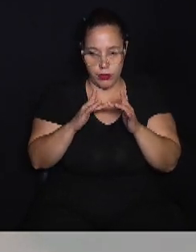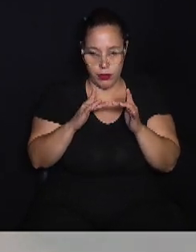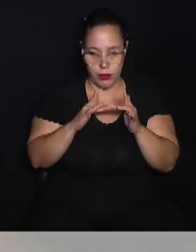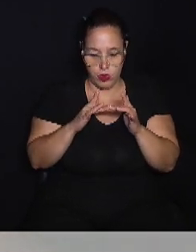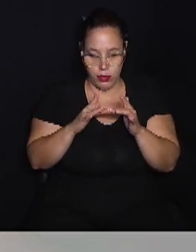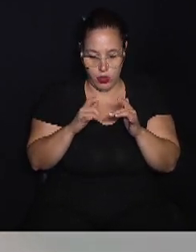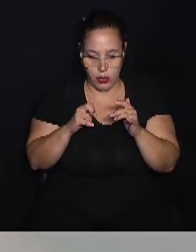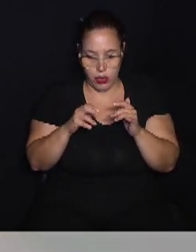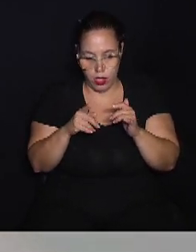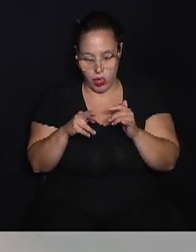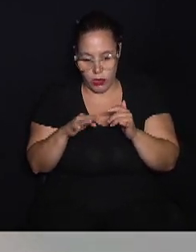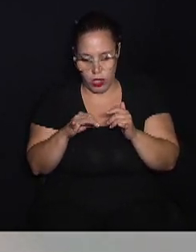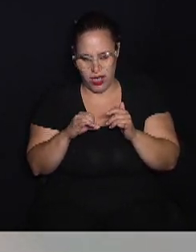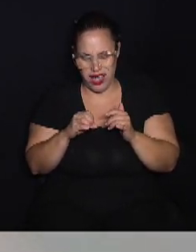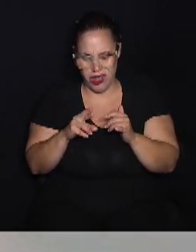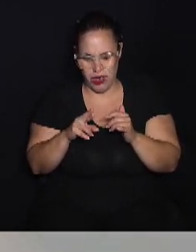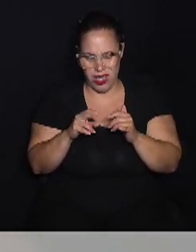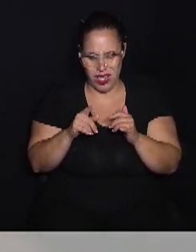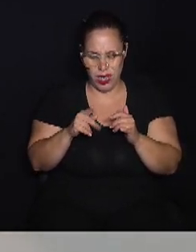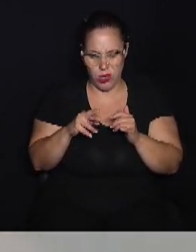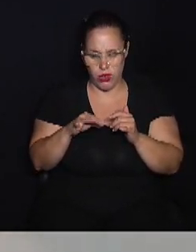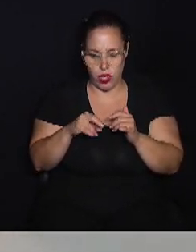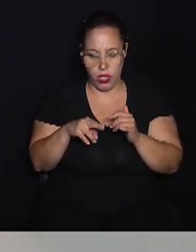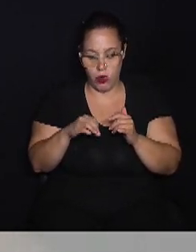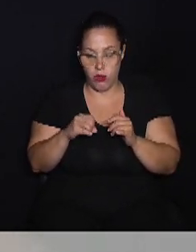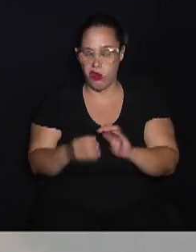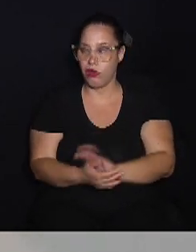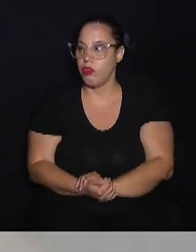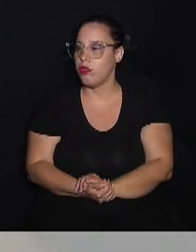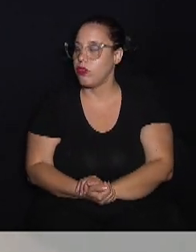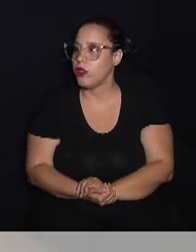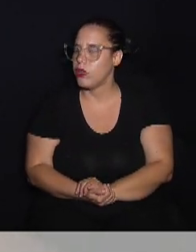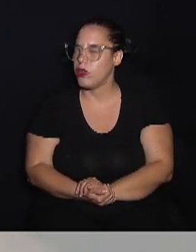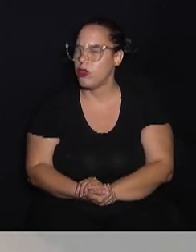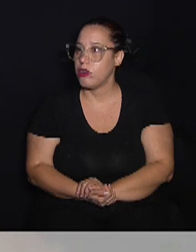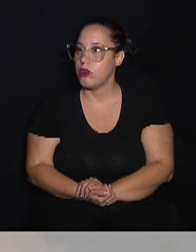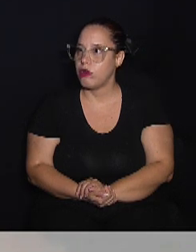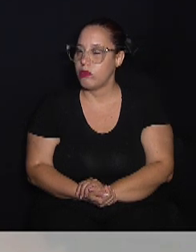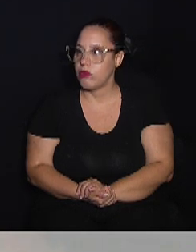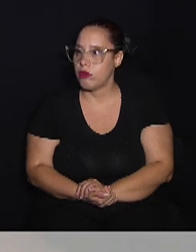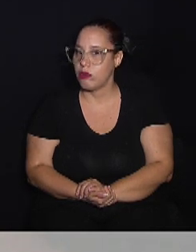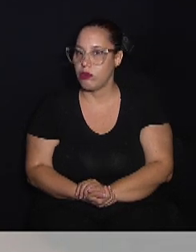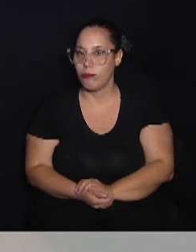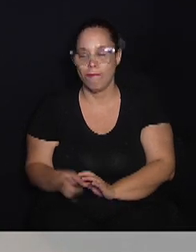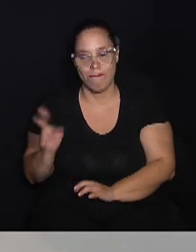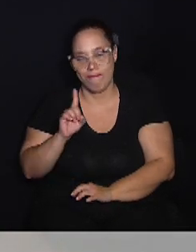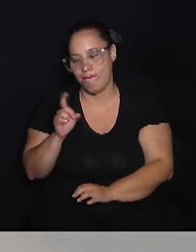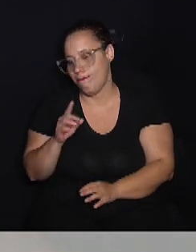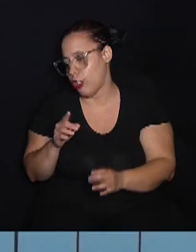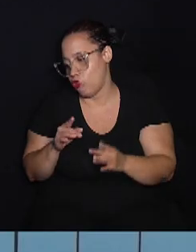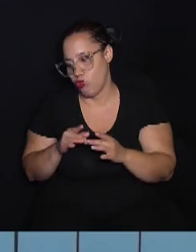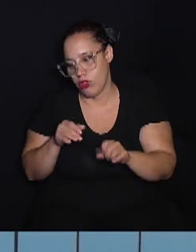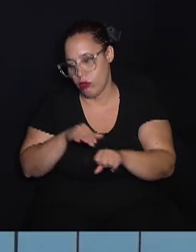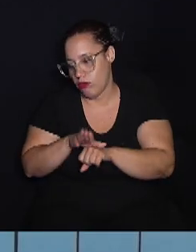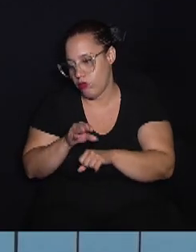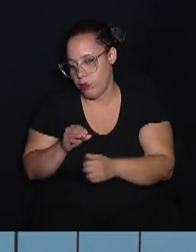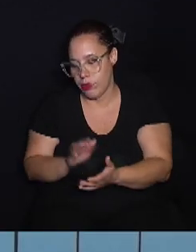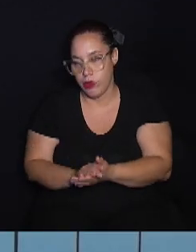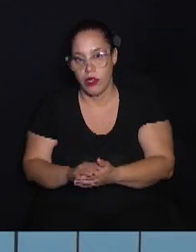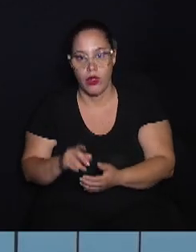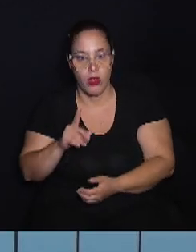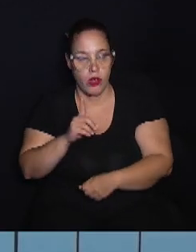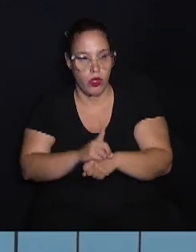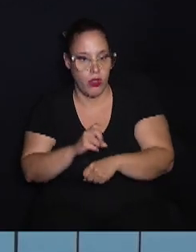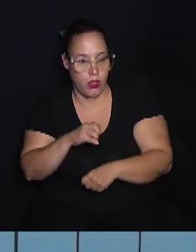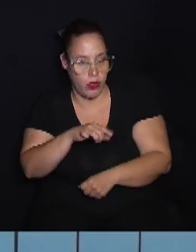desregulador endócrino mas tem diversas aí que tem aí componentes que não são indicados eh Dr Miguel como